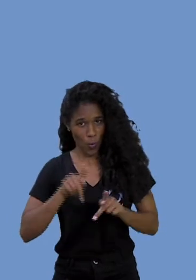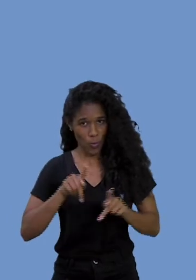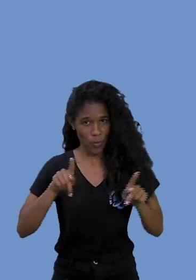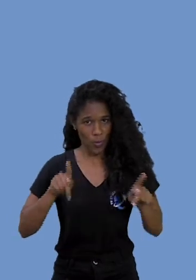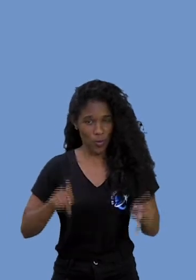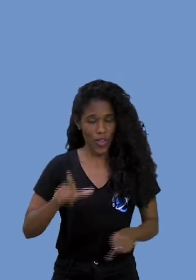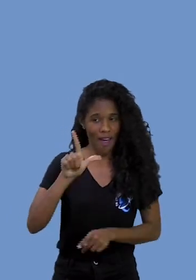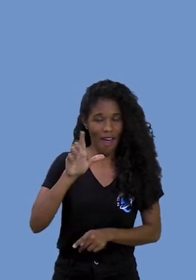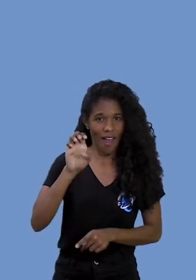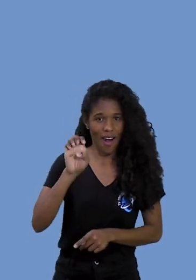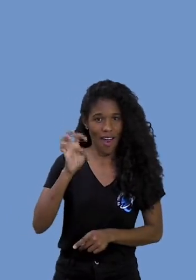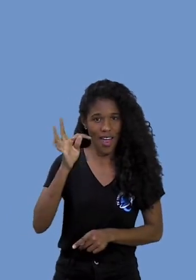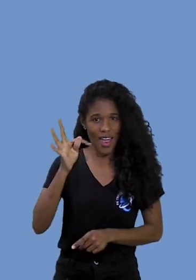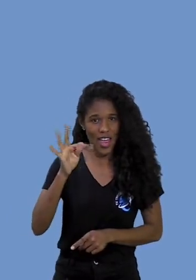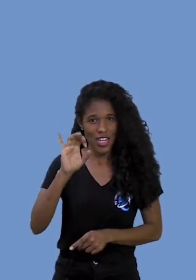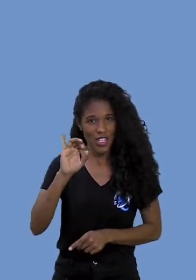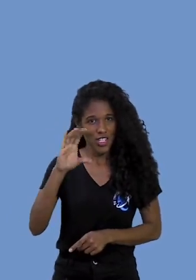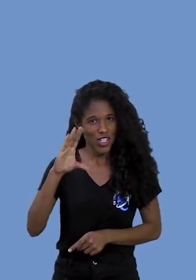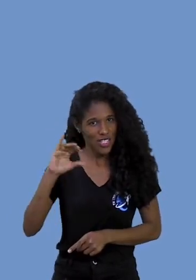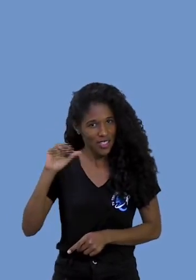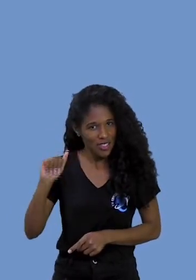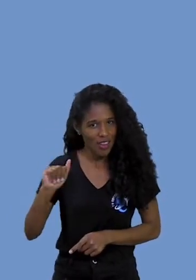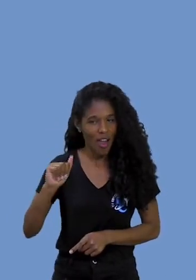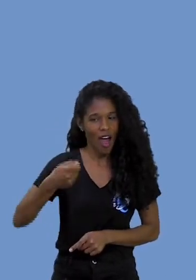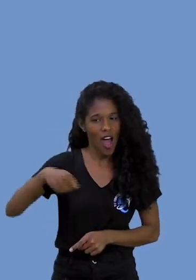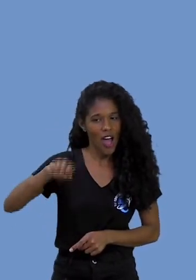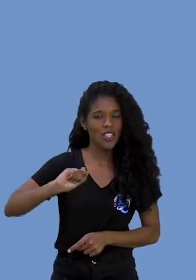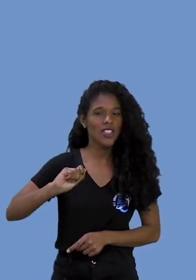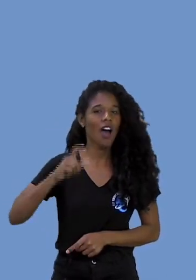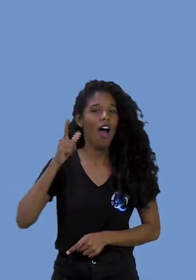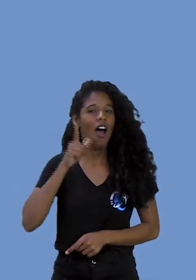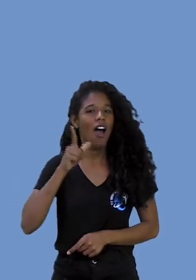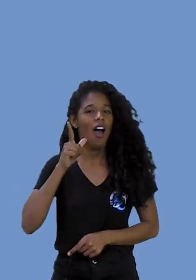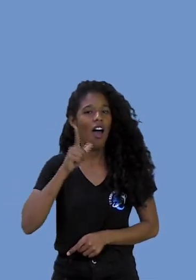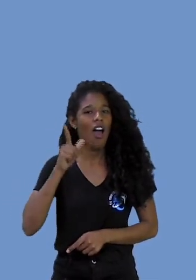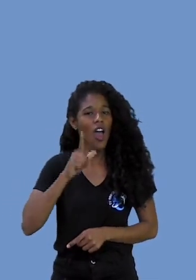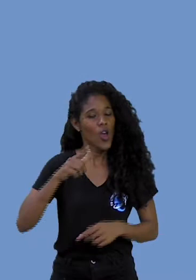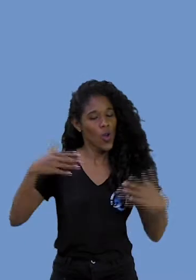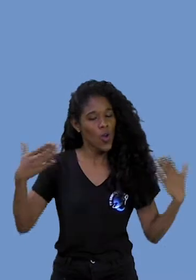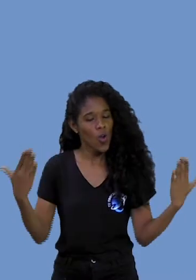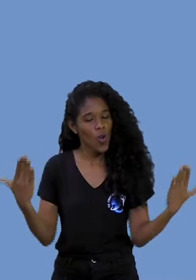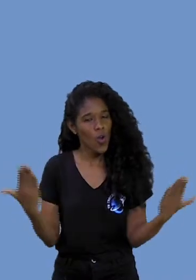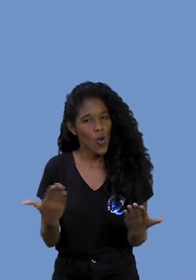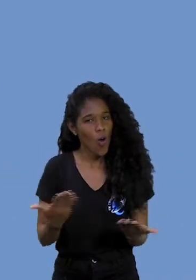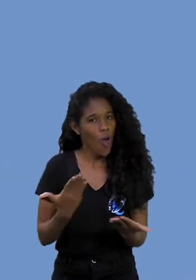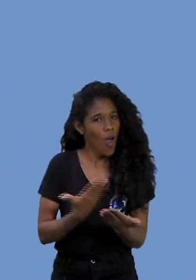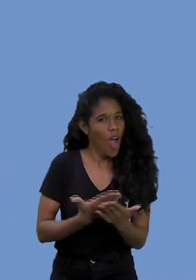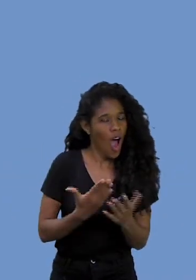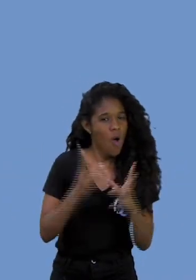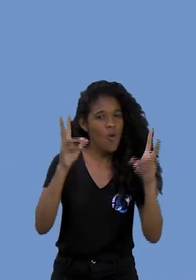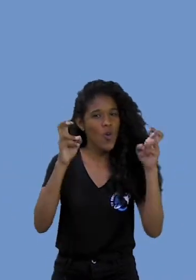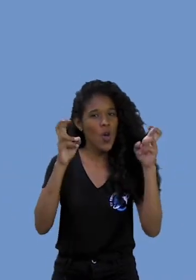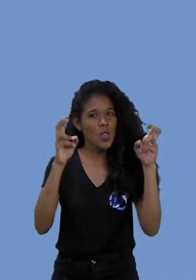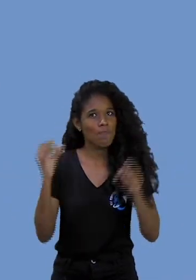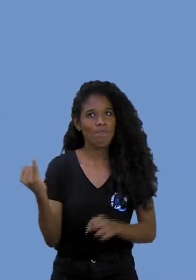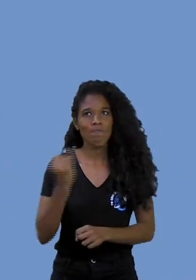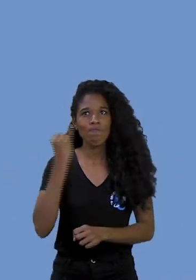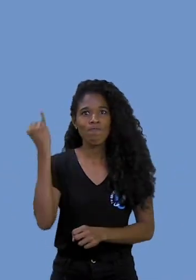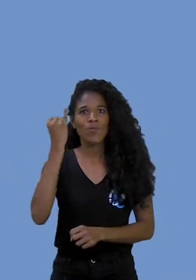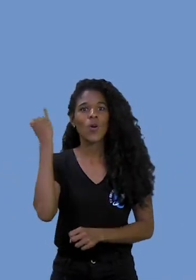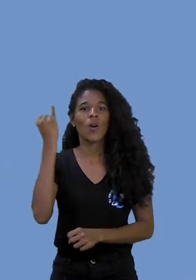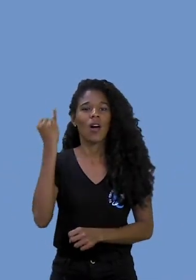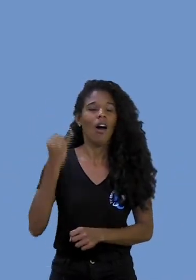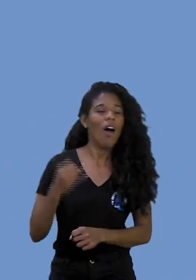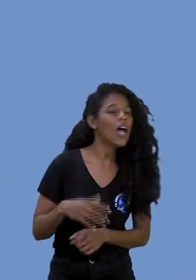nós vamos estudar um tema super interessante e que muitas pessoas têm dúvida, por isso eu resolvi trazer para